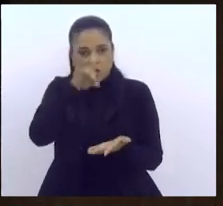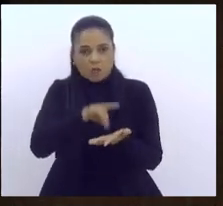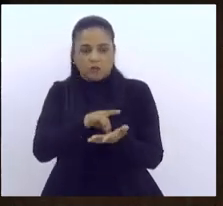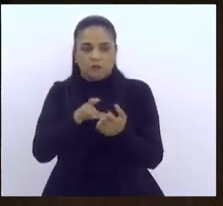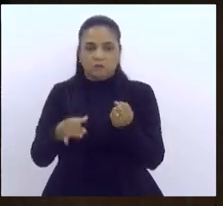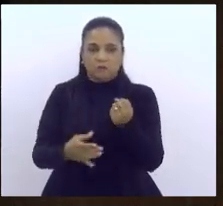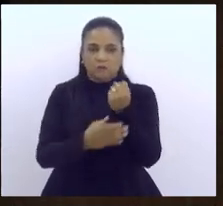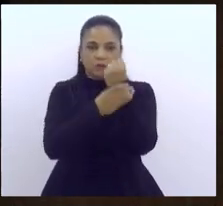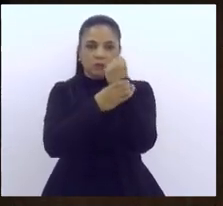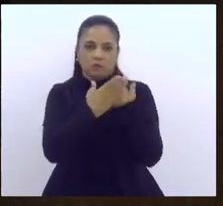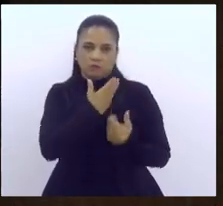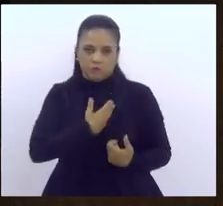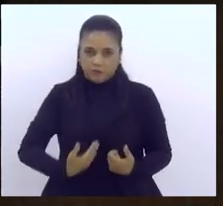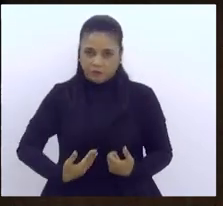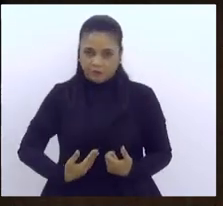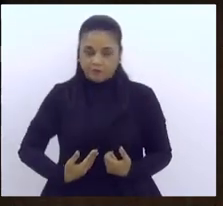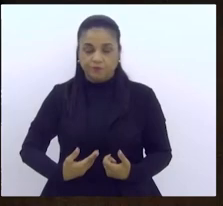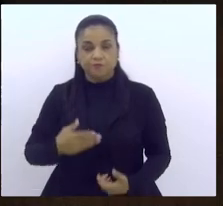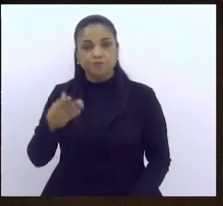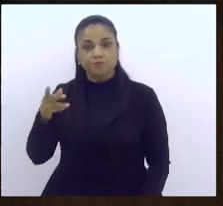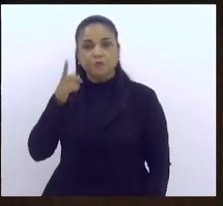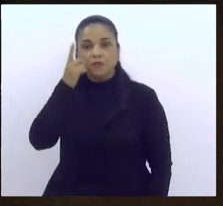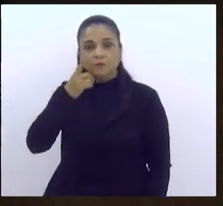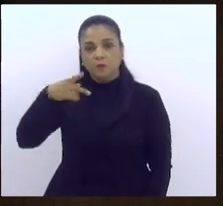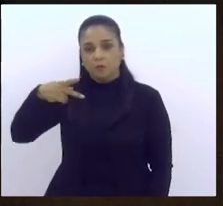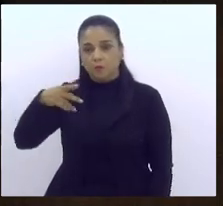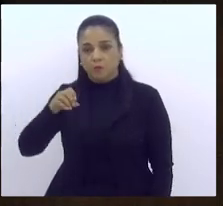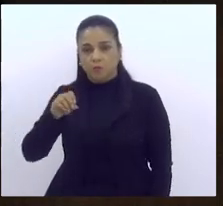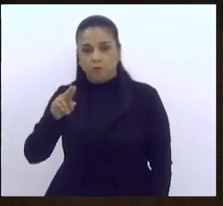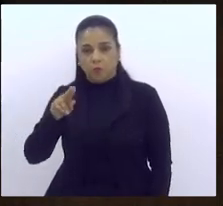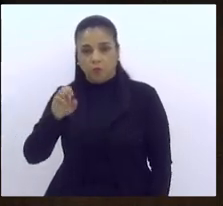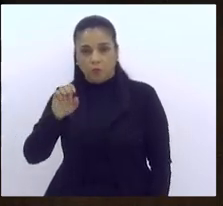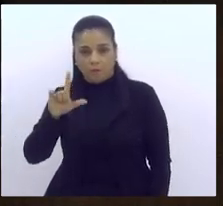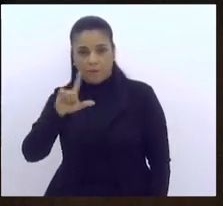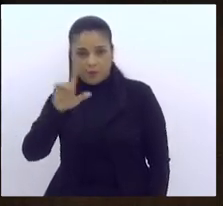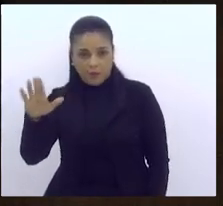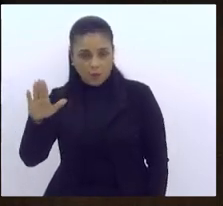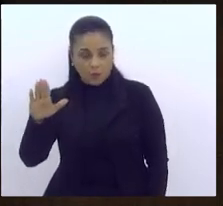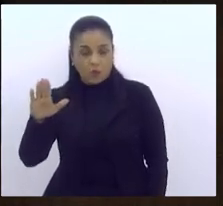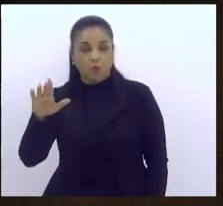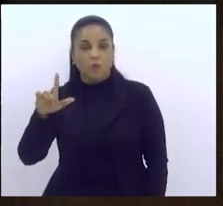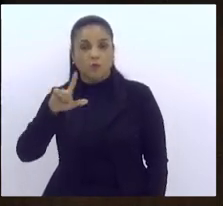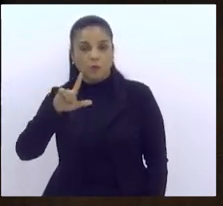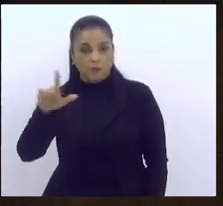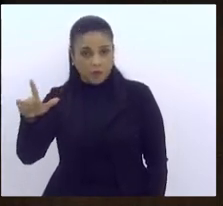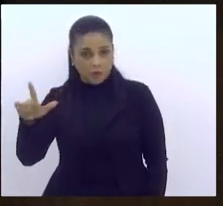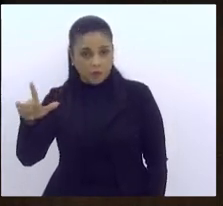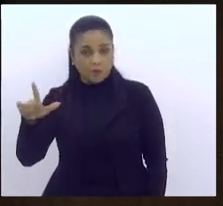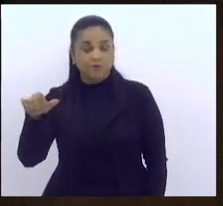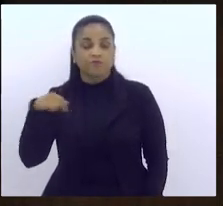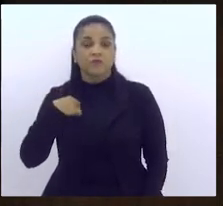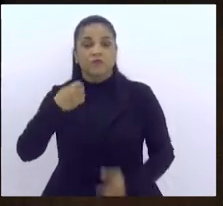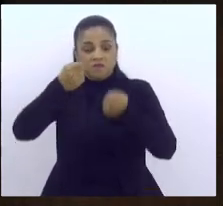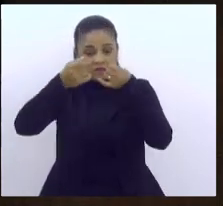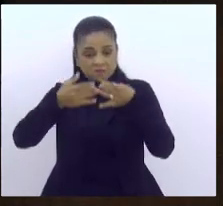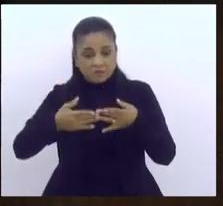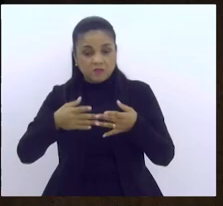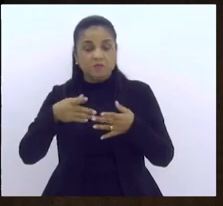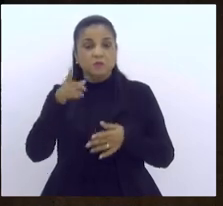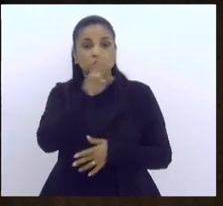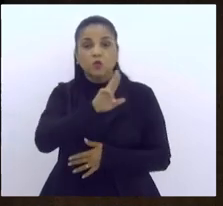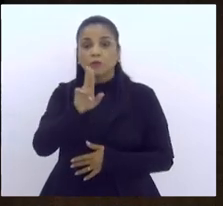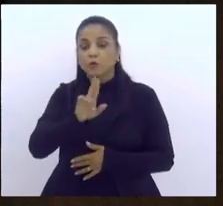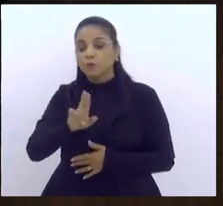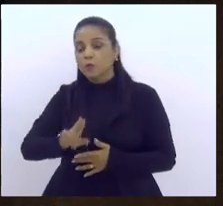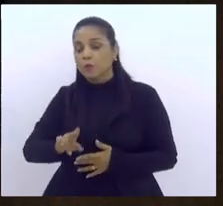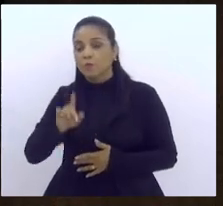segurança pública. Deputado Pobel revela o nome de figuras que a gente sabe que comandam a segurança pública no Rio de Janeiro,